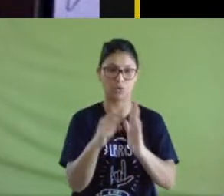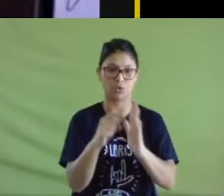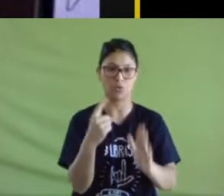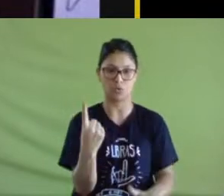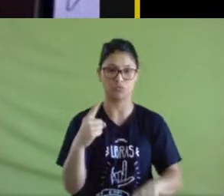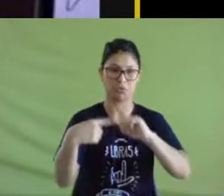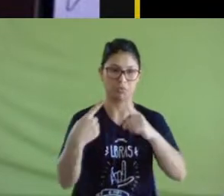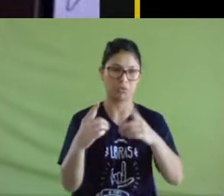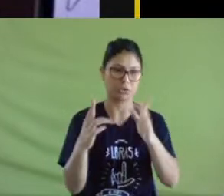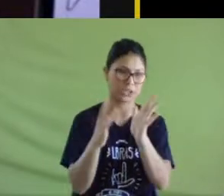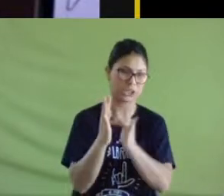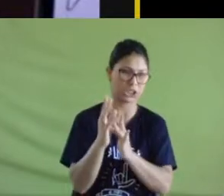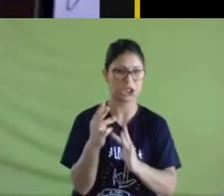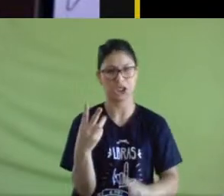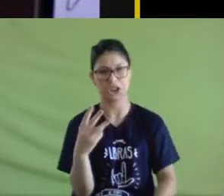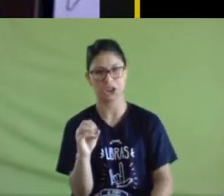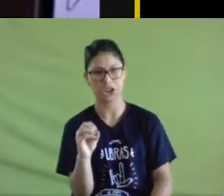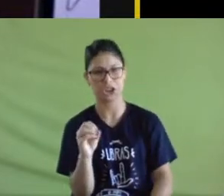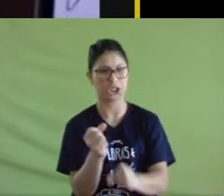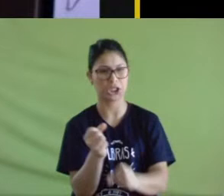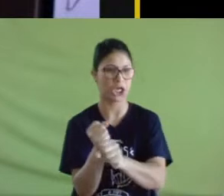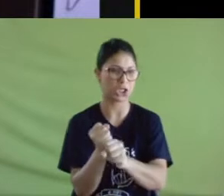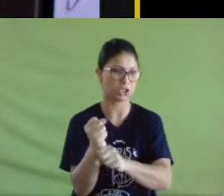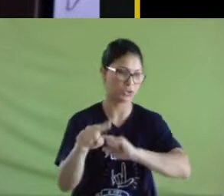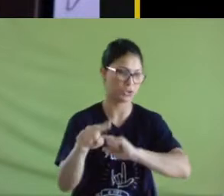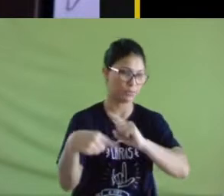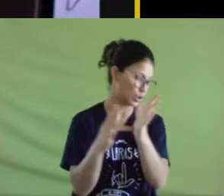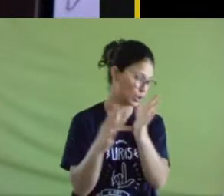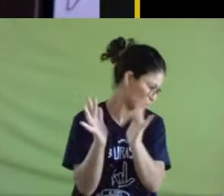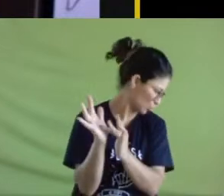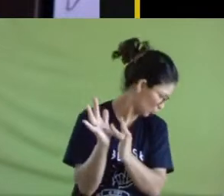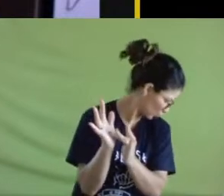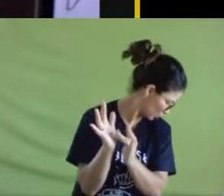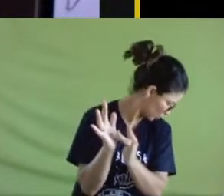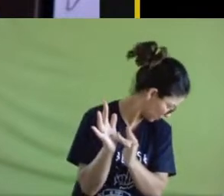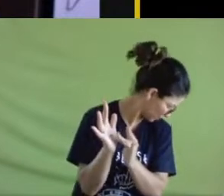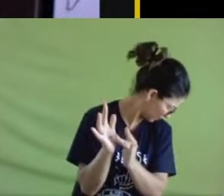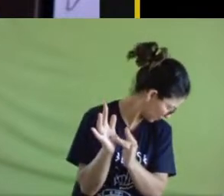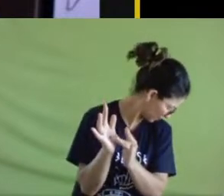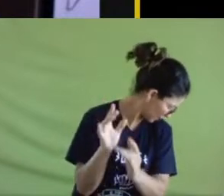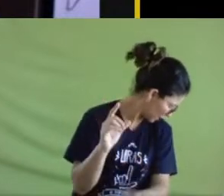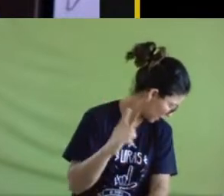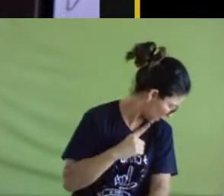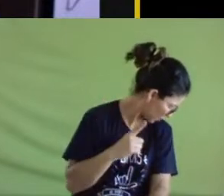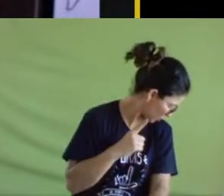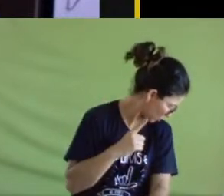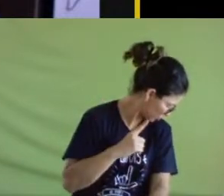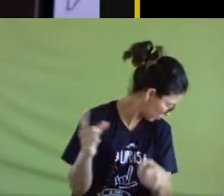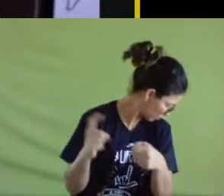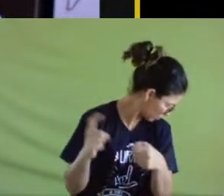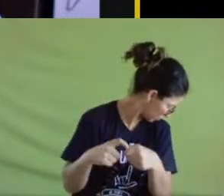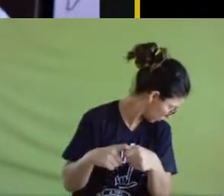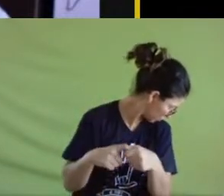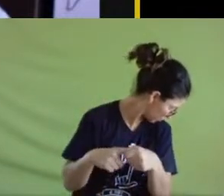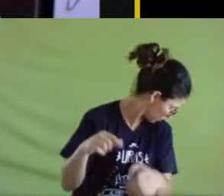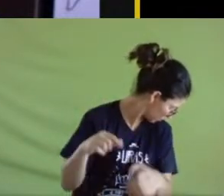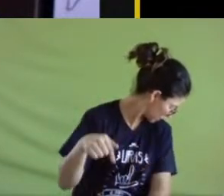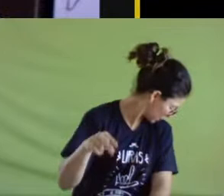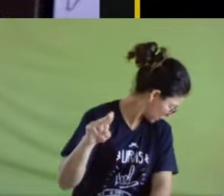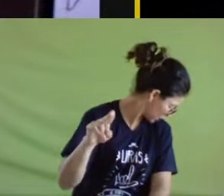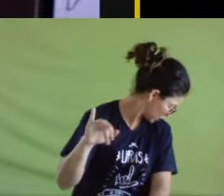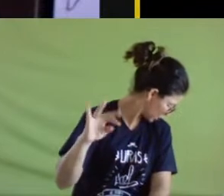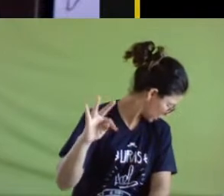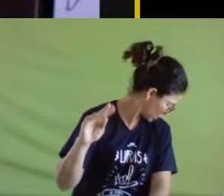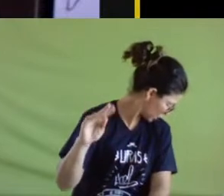30 e poucos depois de Cristo, o retor romano Quintiliano, ele disse que a disciplina